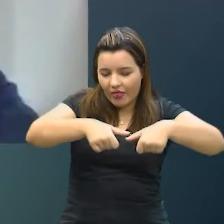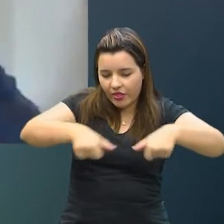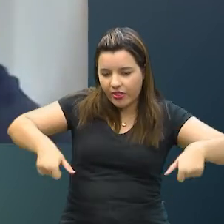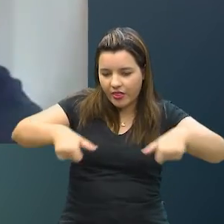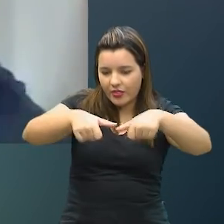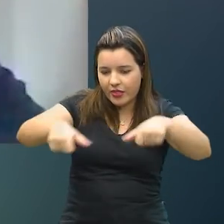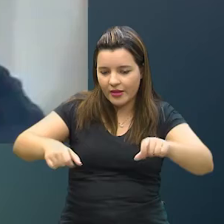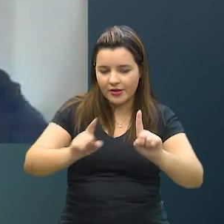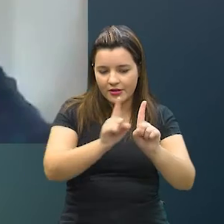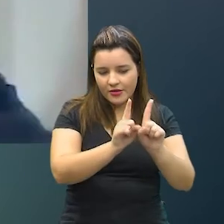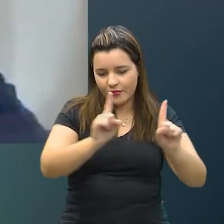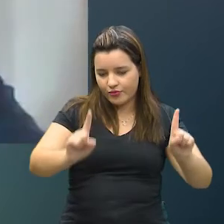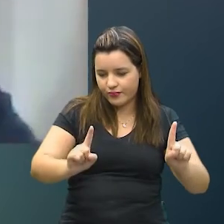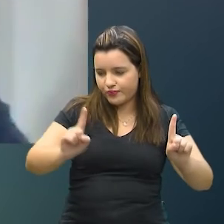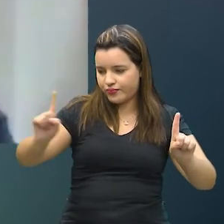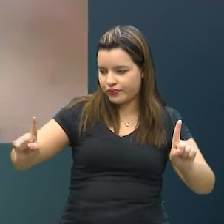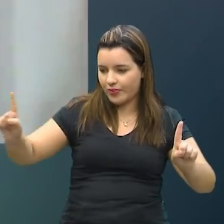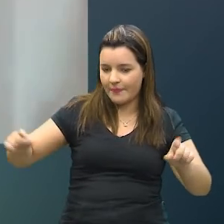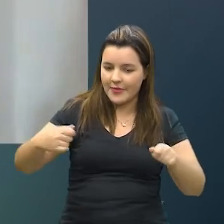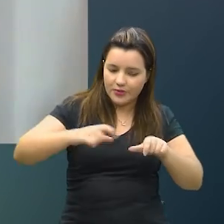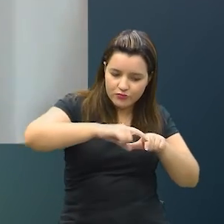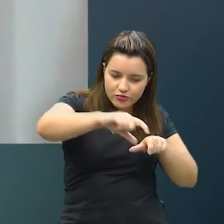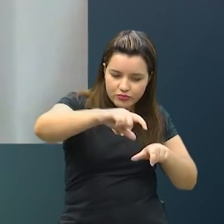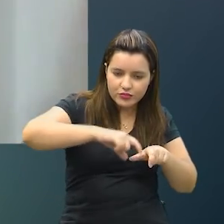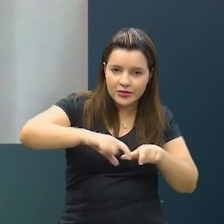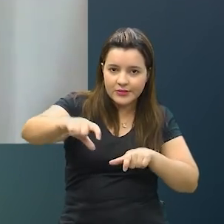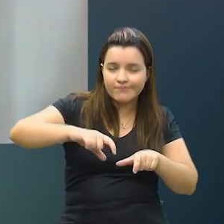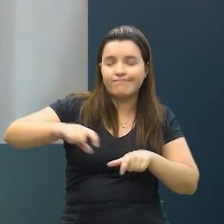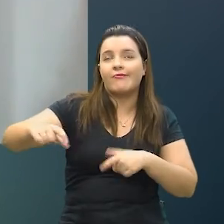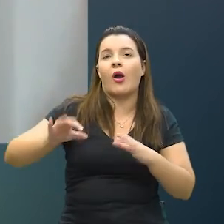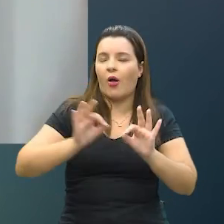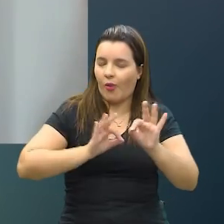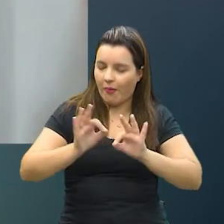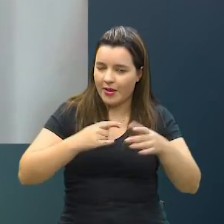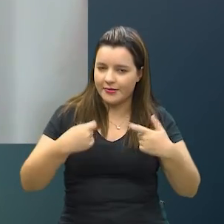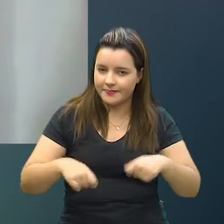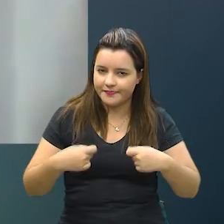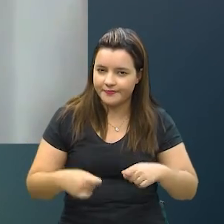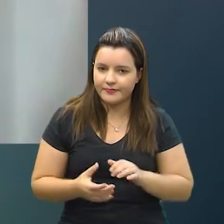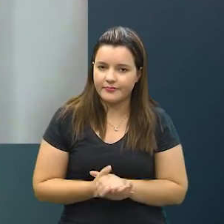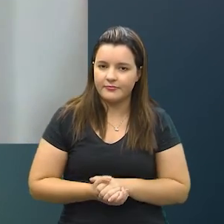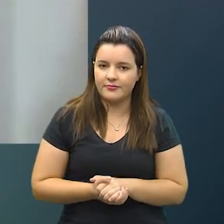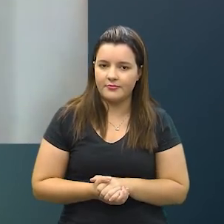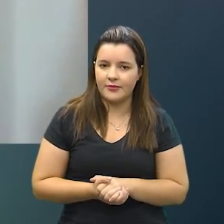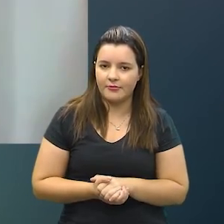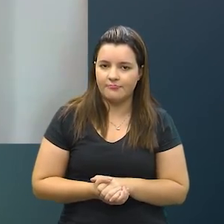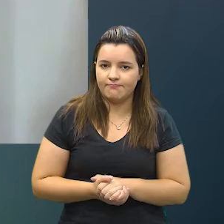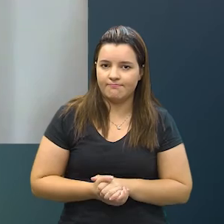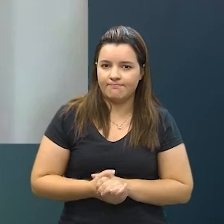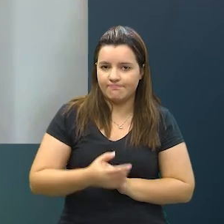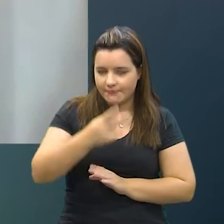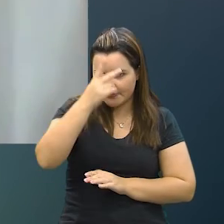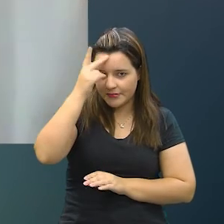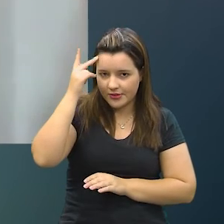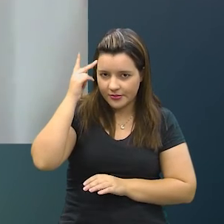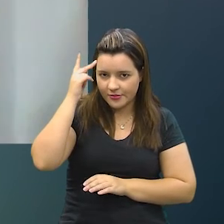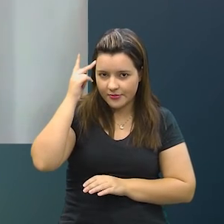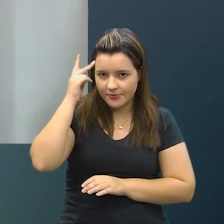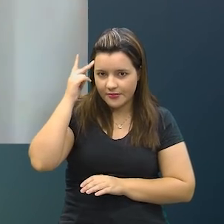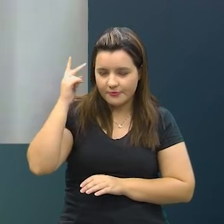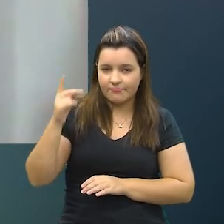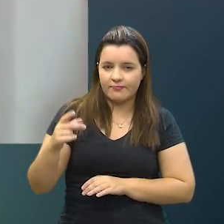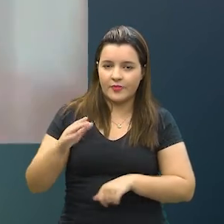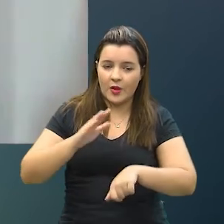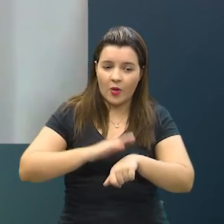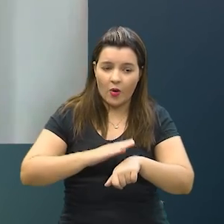visual para que as pessoas mantenham o distanciamento ideal? Se as pessoas têm que manter um distanciamento entre elas ali na hora de